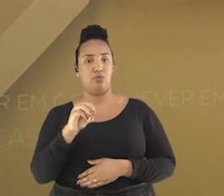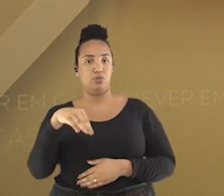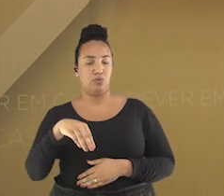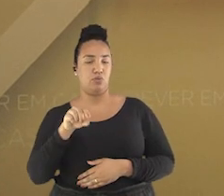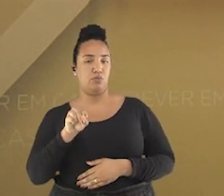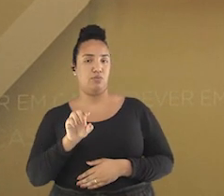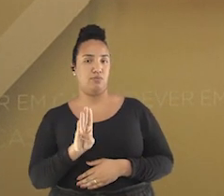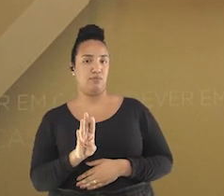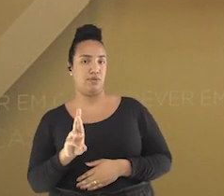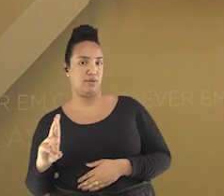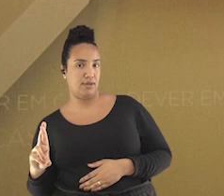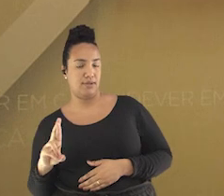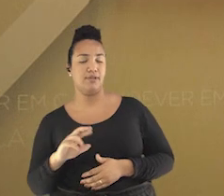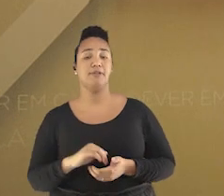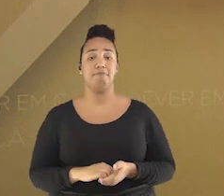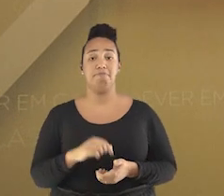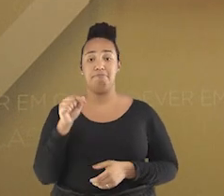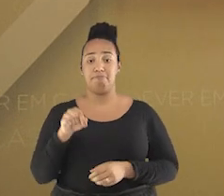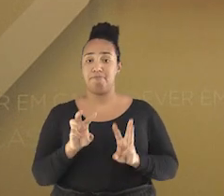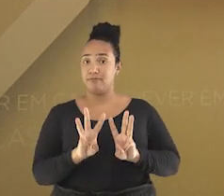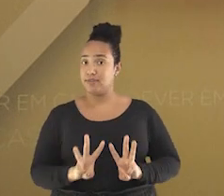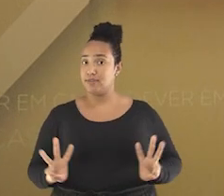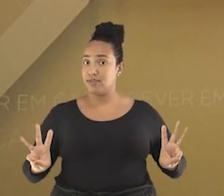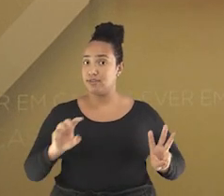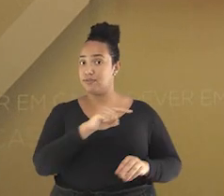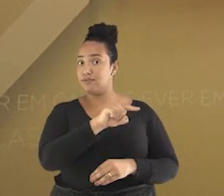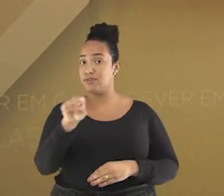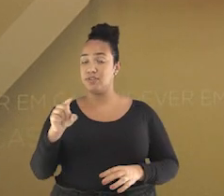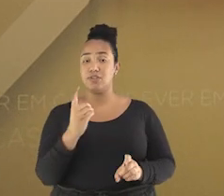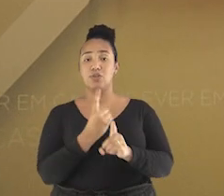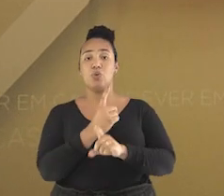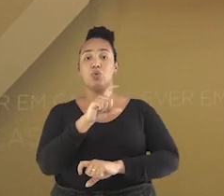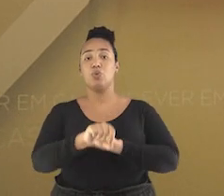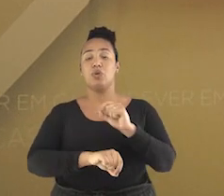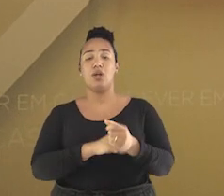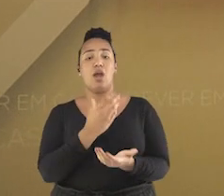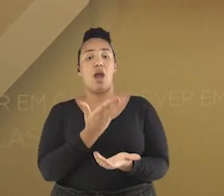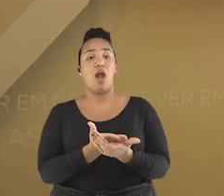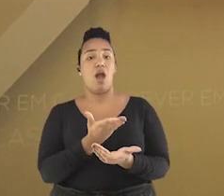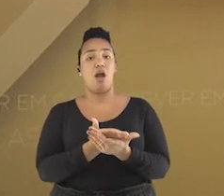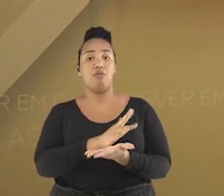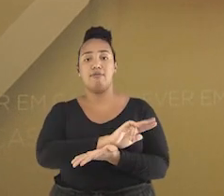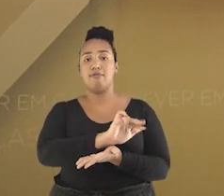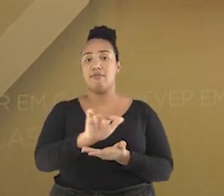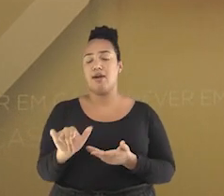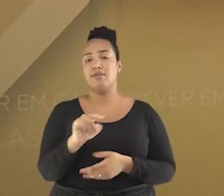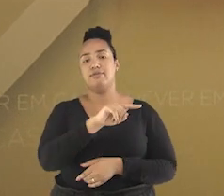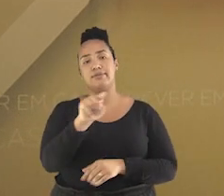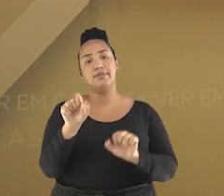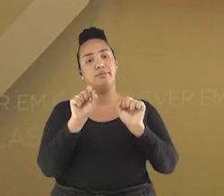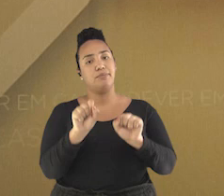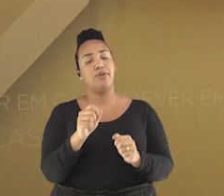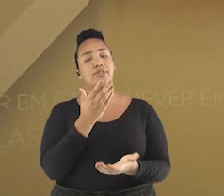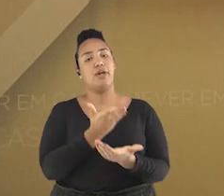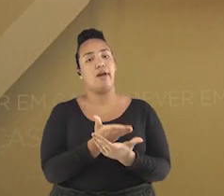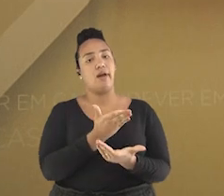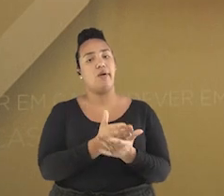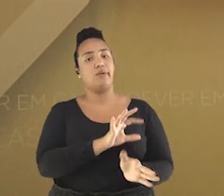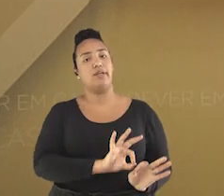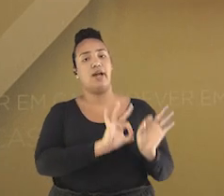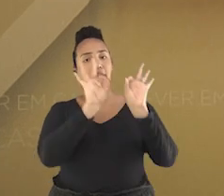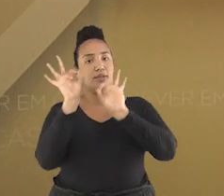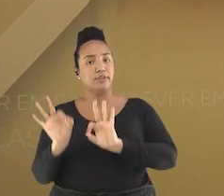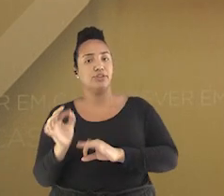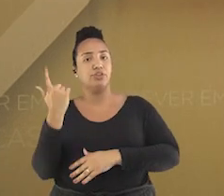www.tvdeverencasa.com.br. Lá você encontra o nosso banco de aulas, onde você pode assistir ou reassistir aulas